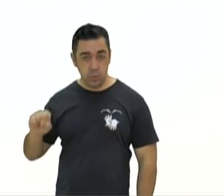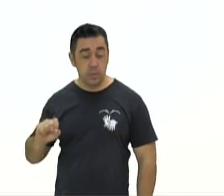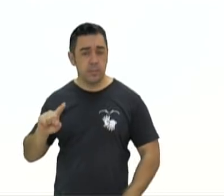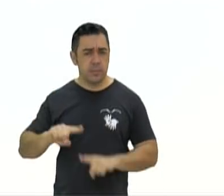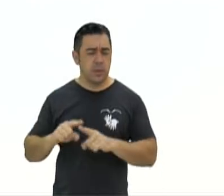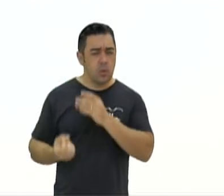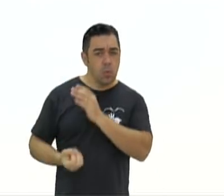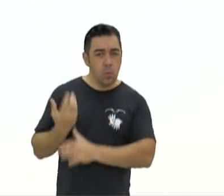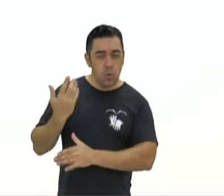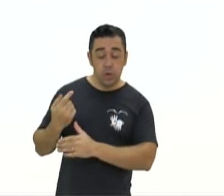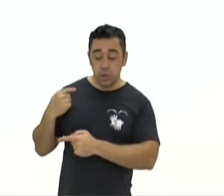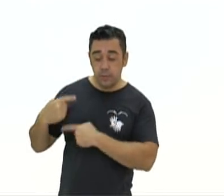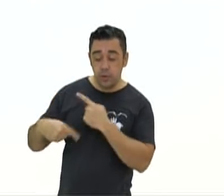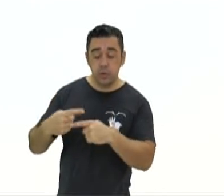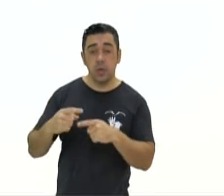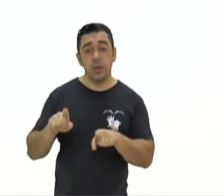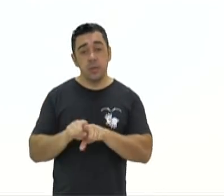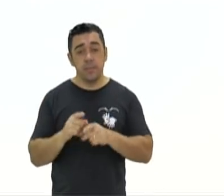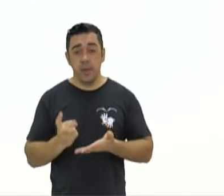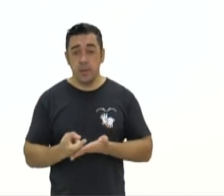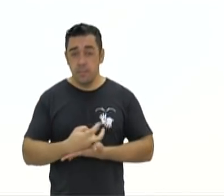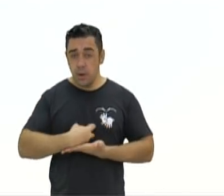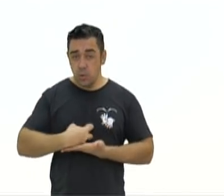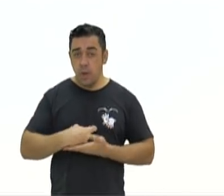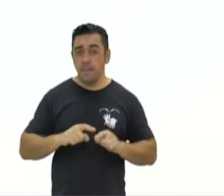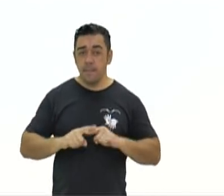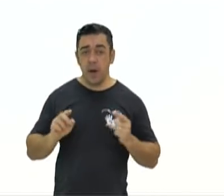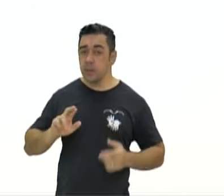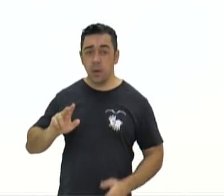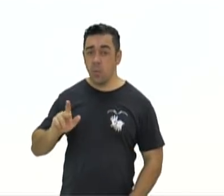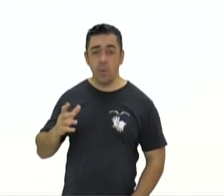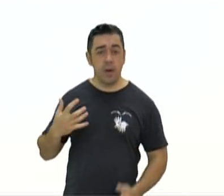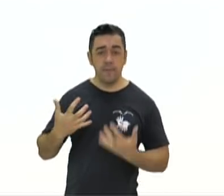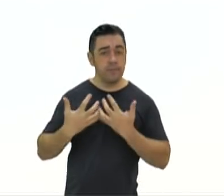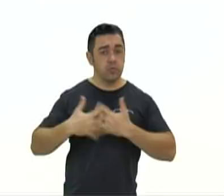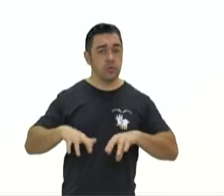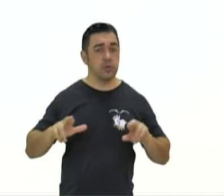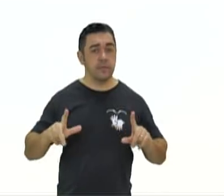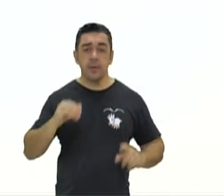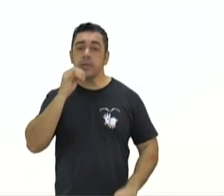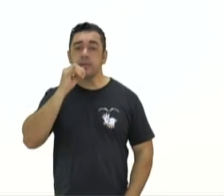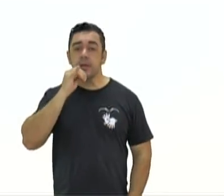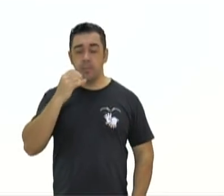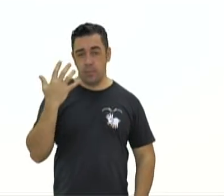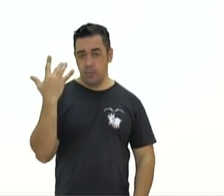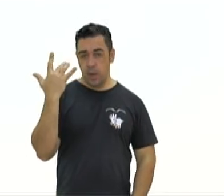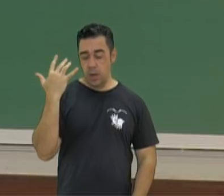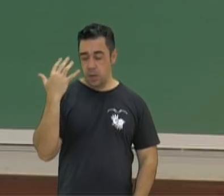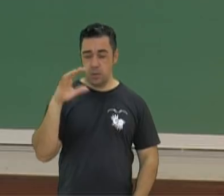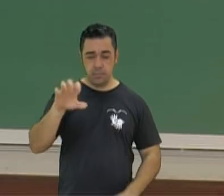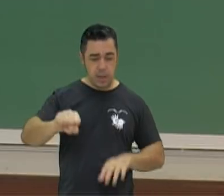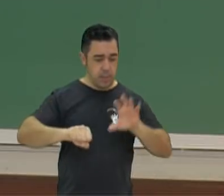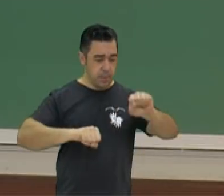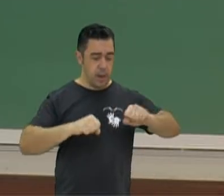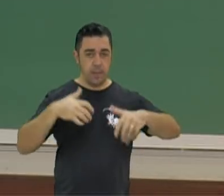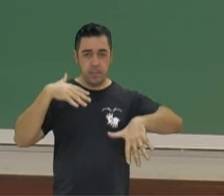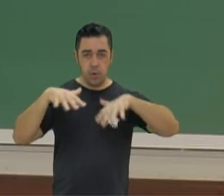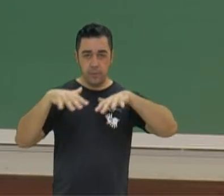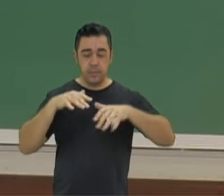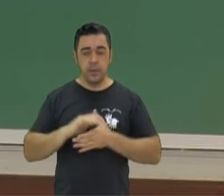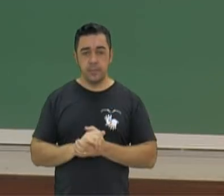evolutiva, a mesma origem embrionária. E nesse caso não tem a mesma função, né? Nosso braço, por exemplo, para pegar as coisas, para se movimentar